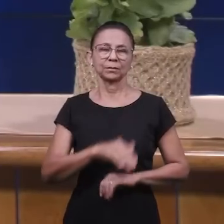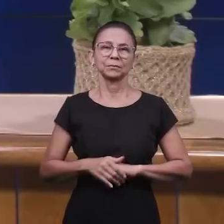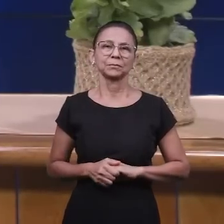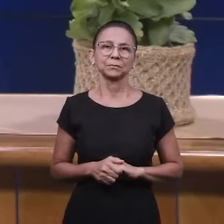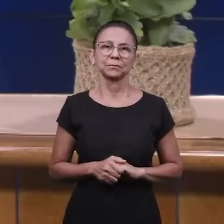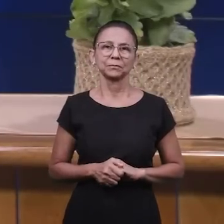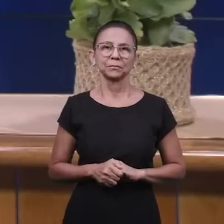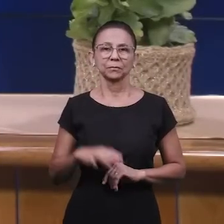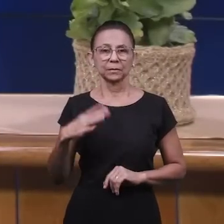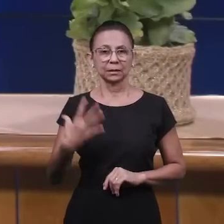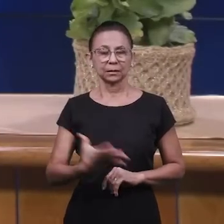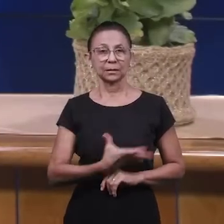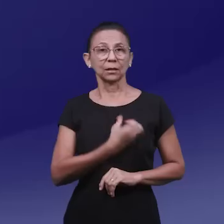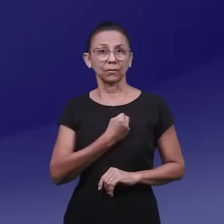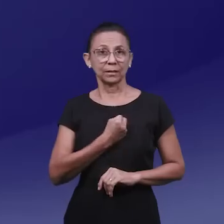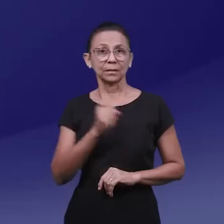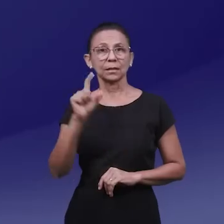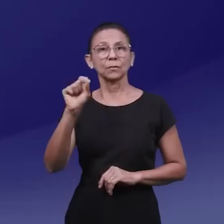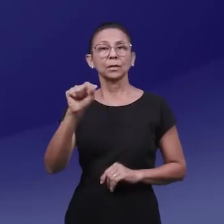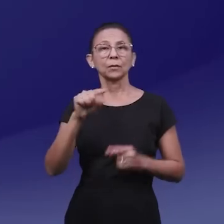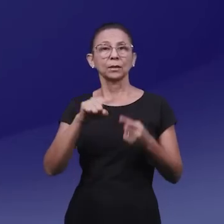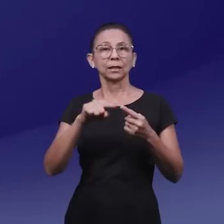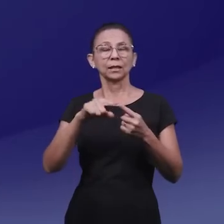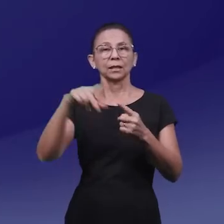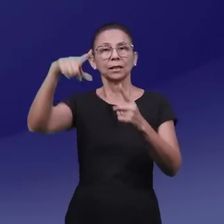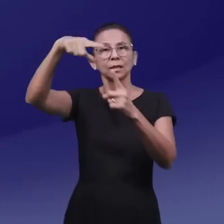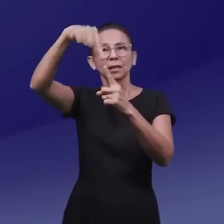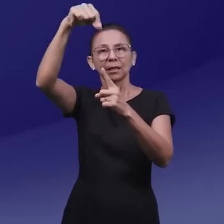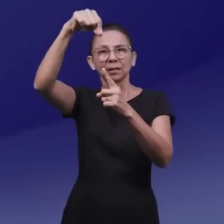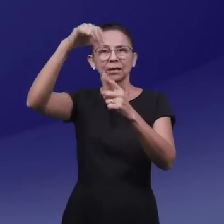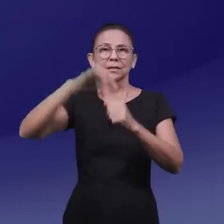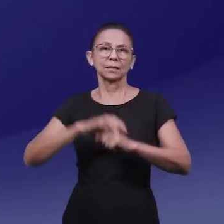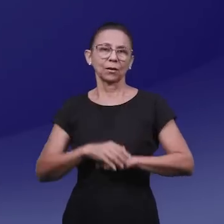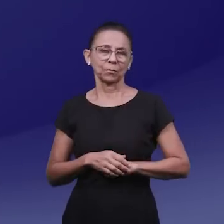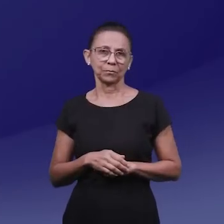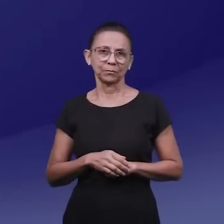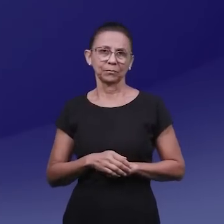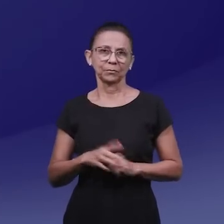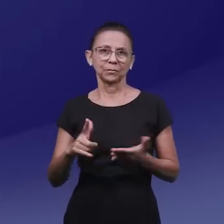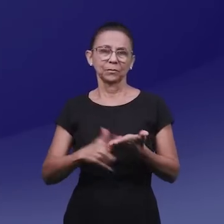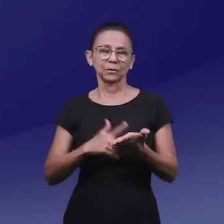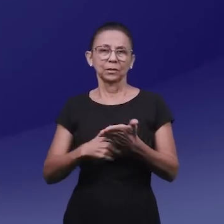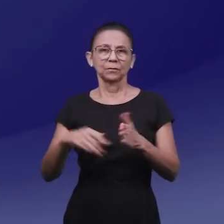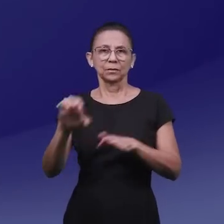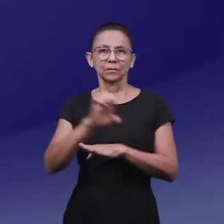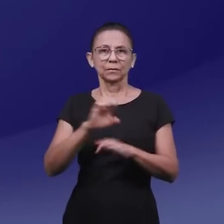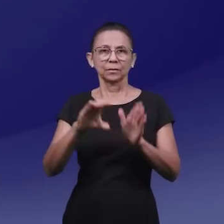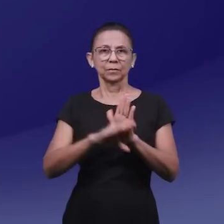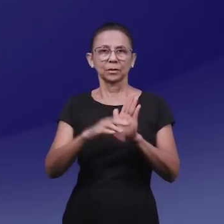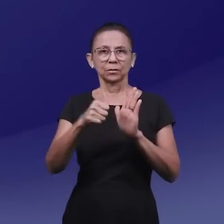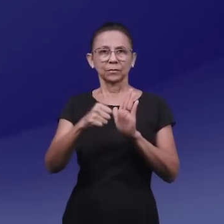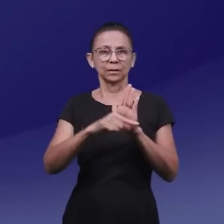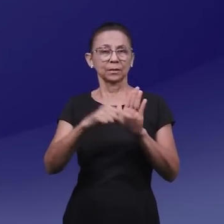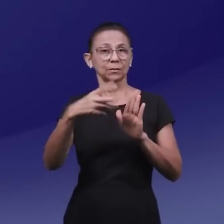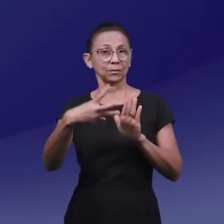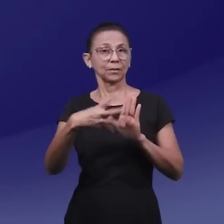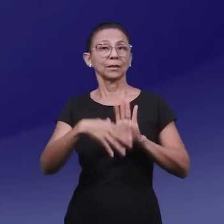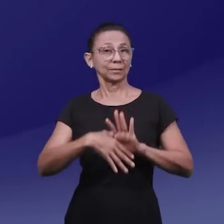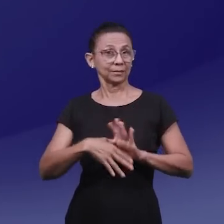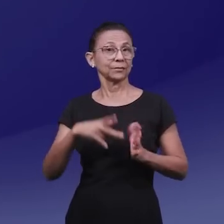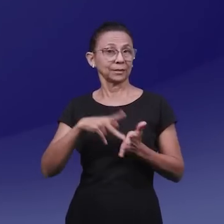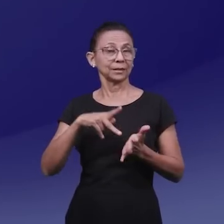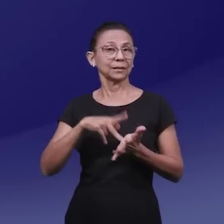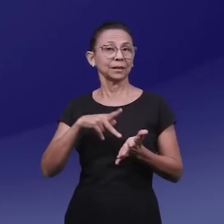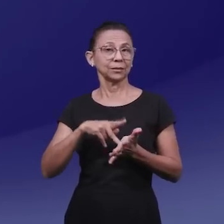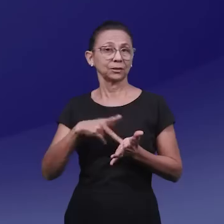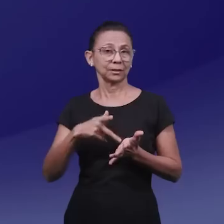ainda informes, né? Deus nos escolheu, nos chamou para isso, né? A salvação é uma vocação. E a salvação